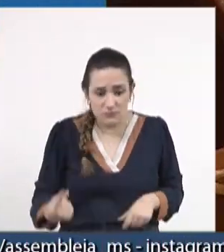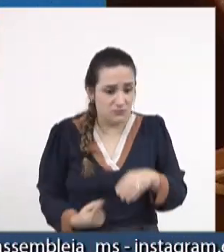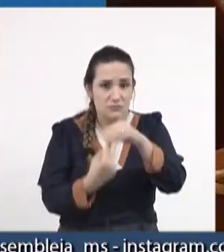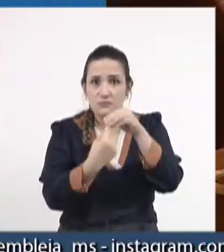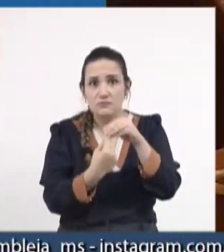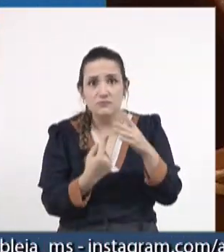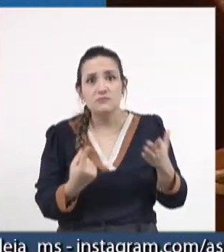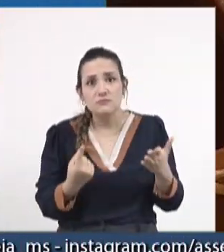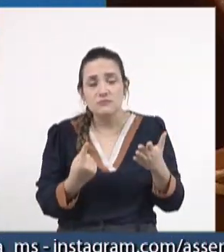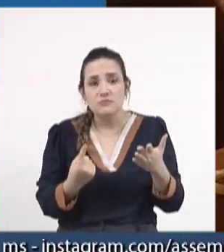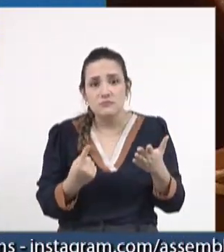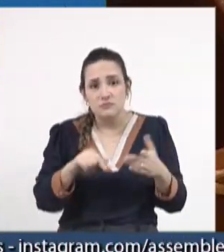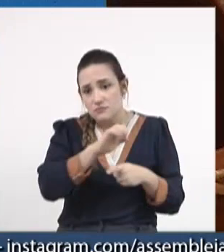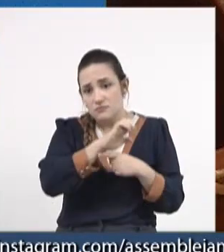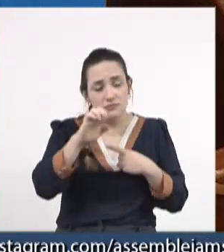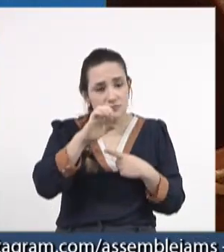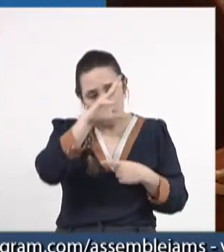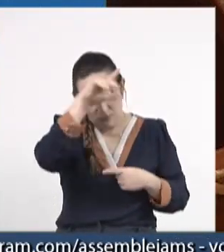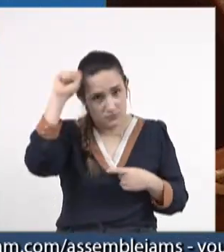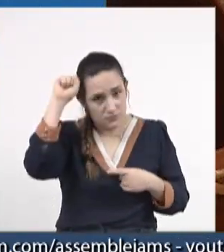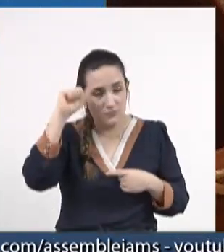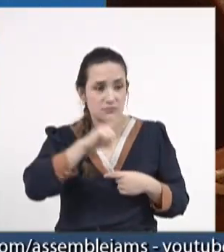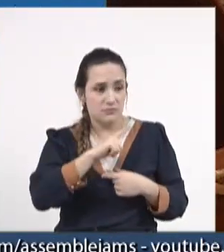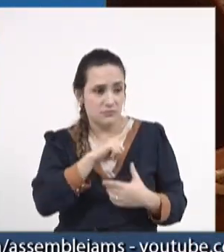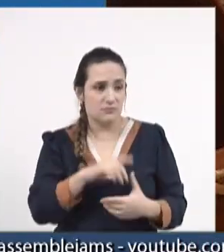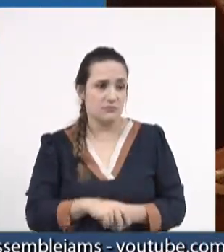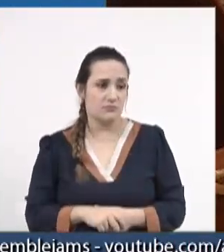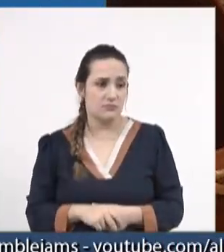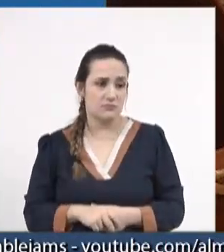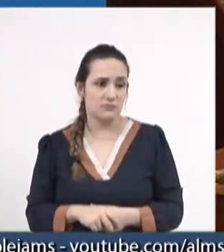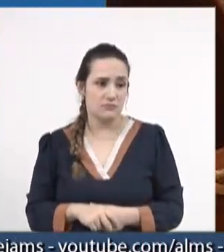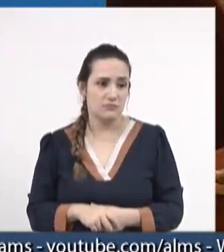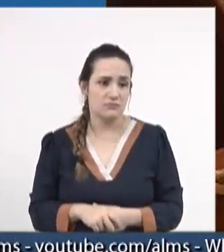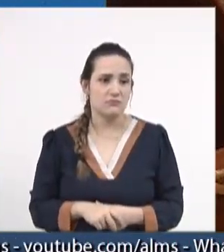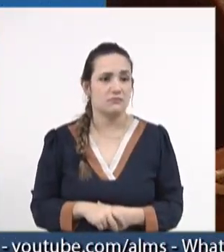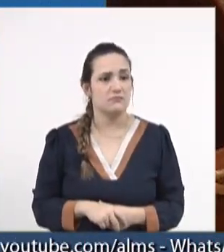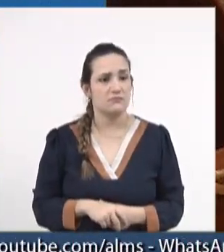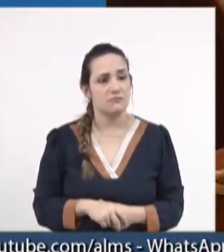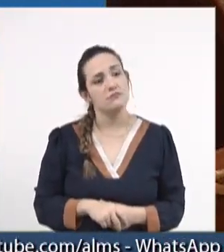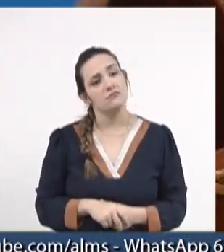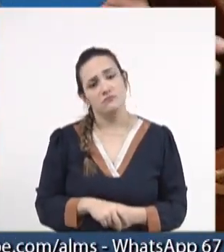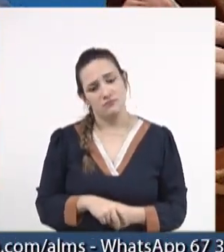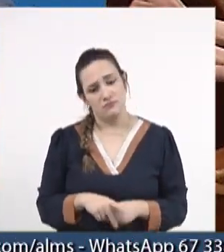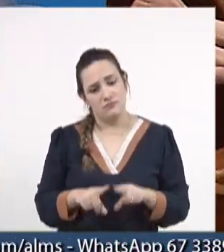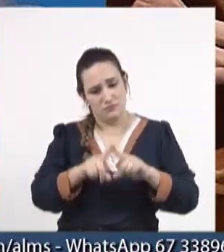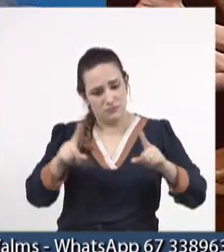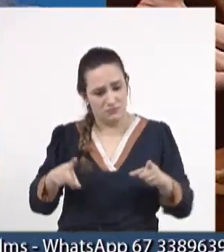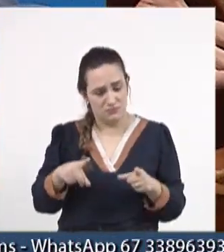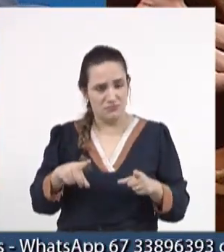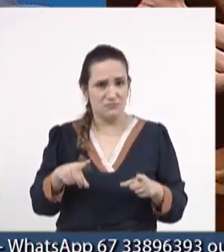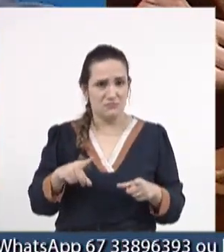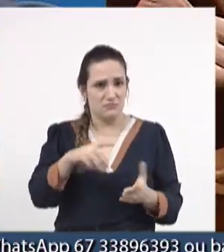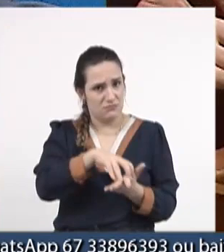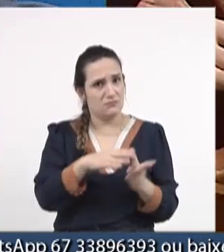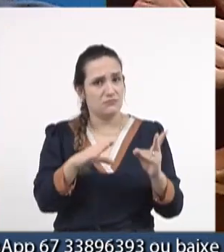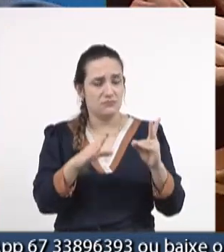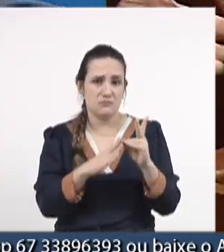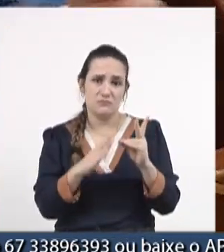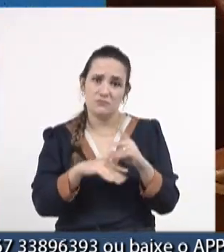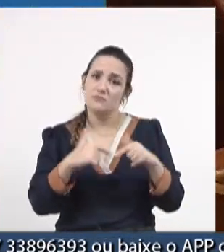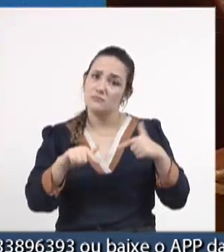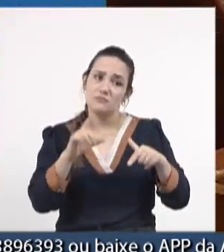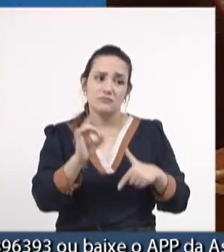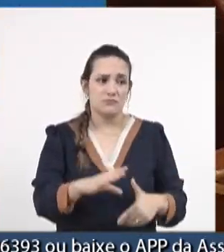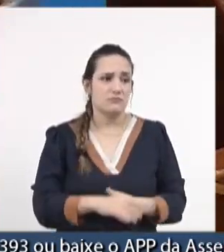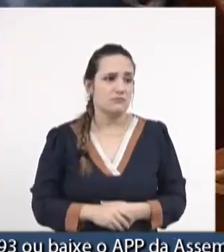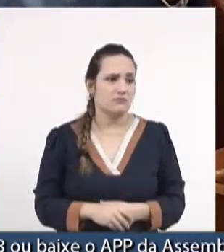único recurso que o Mato Grosso tinha, e os índios eram o quê? Empregados da Mato Laranjeira na exploração de erva